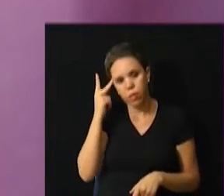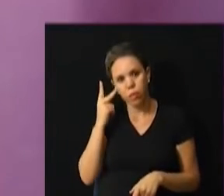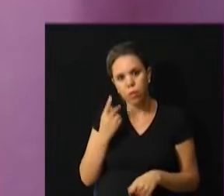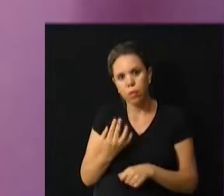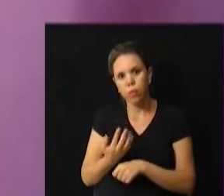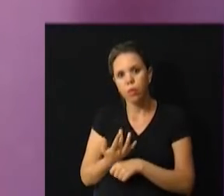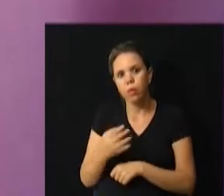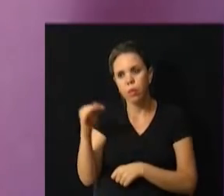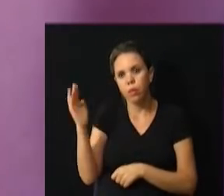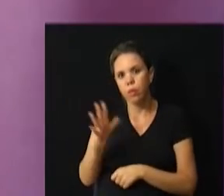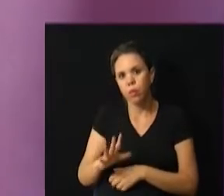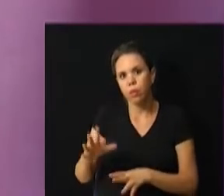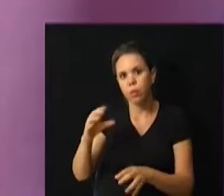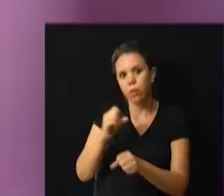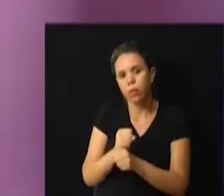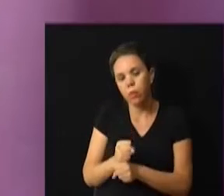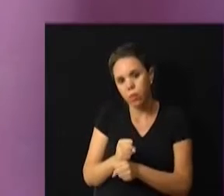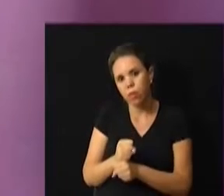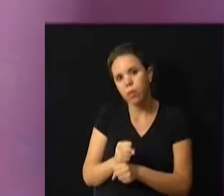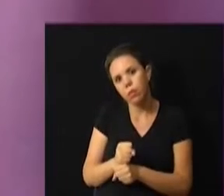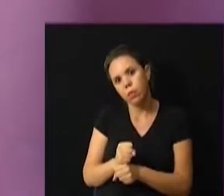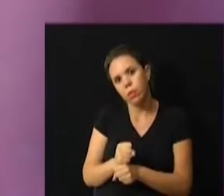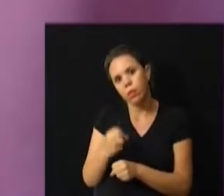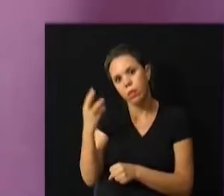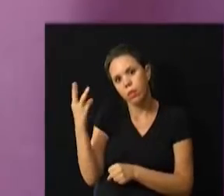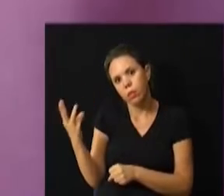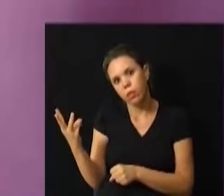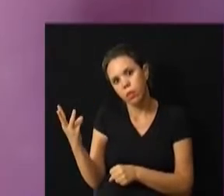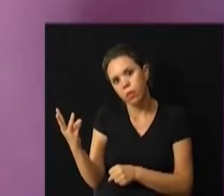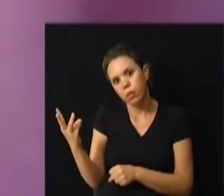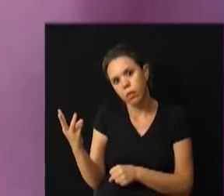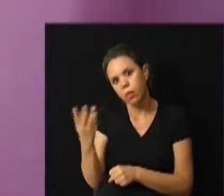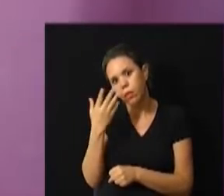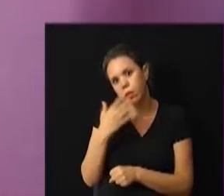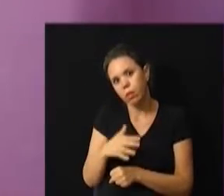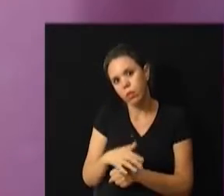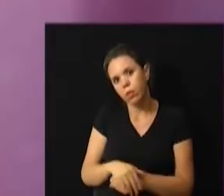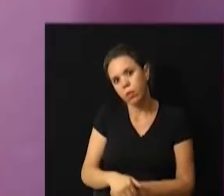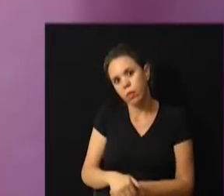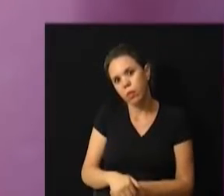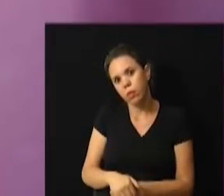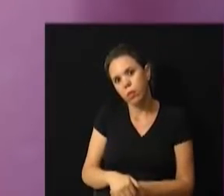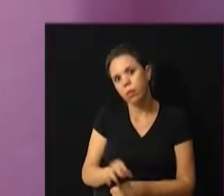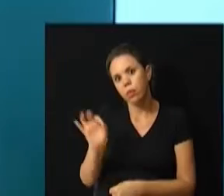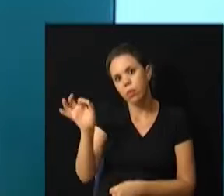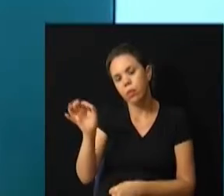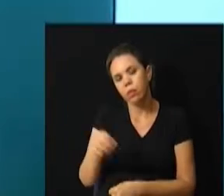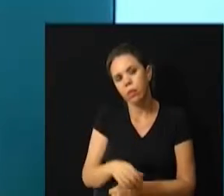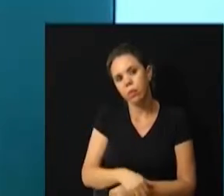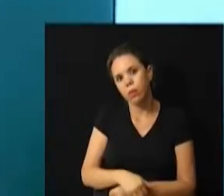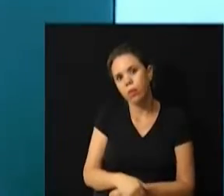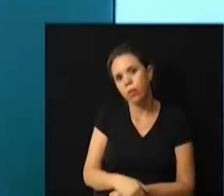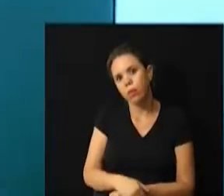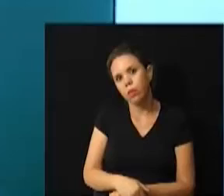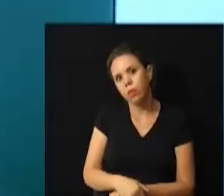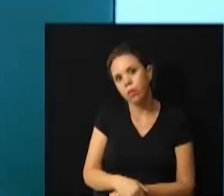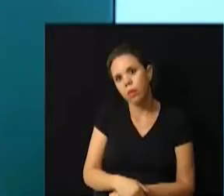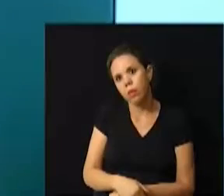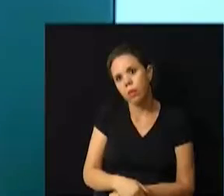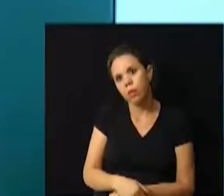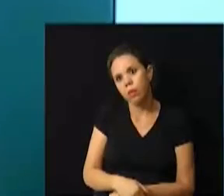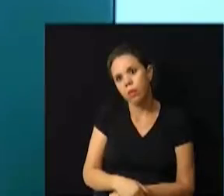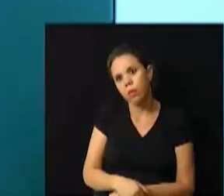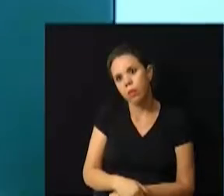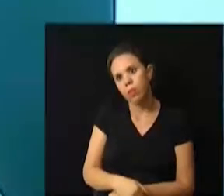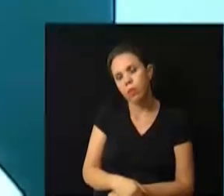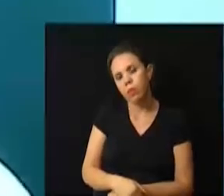10 pessoas que se queimam no Brasil, a cada 10, 3 são crianças. Exatamente.